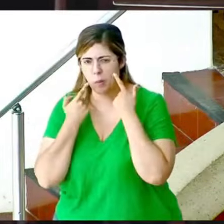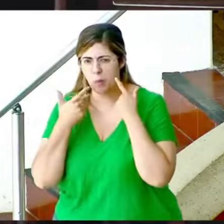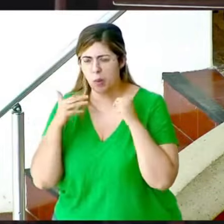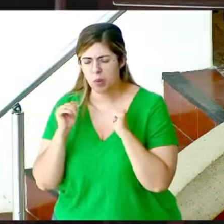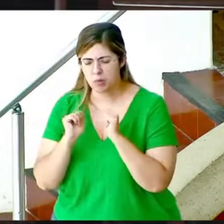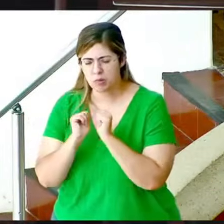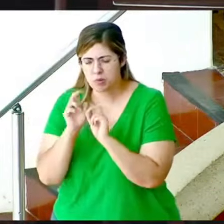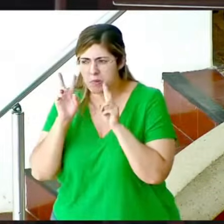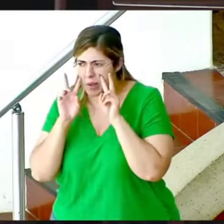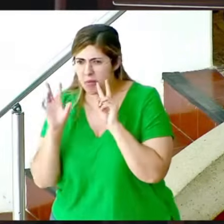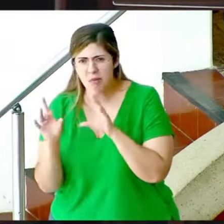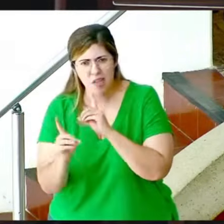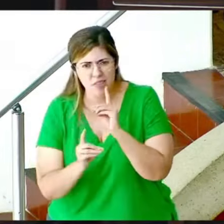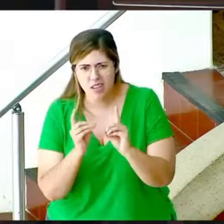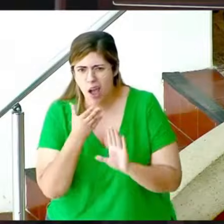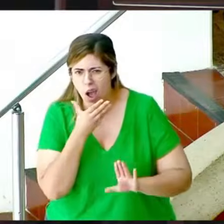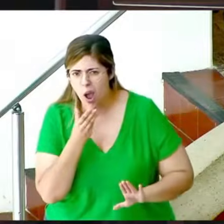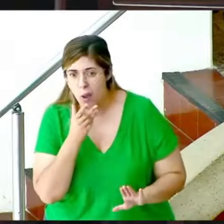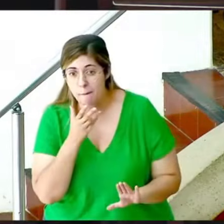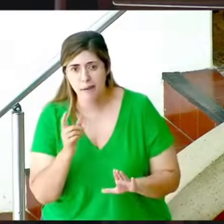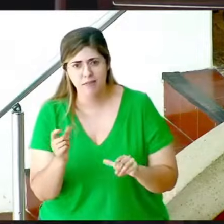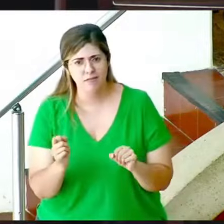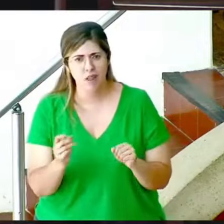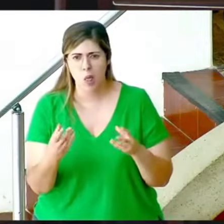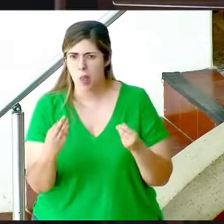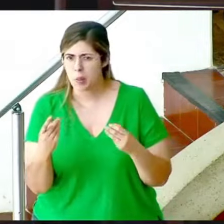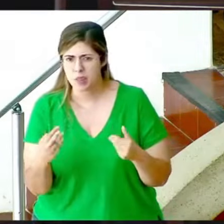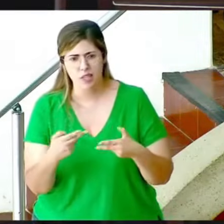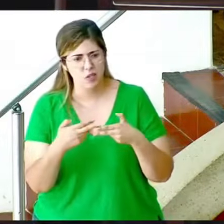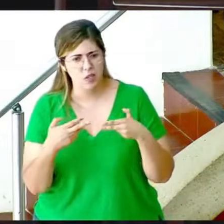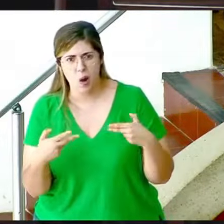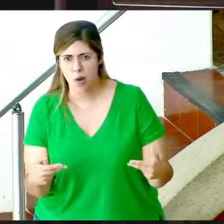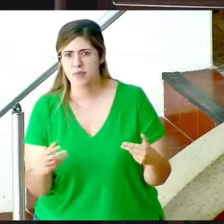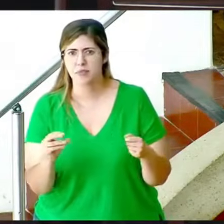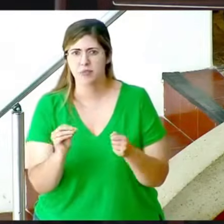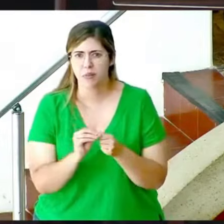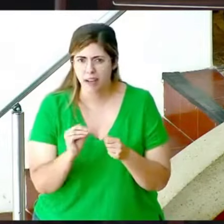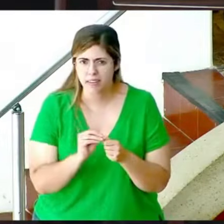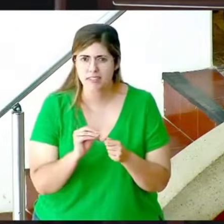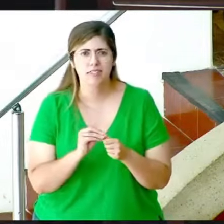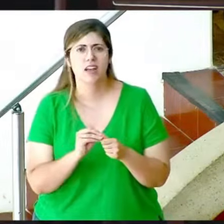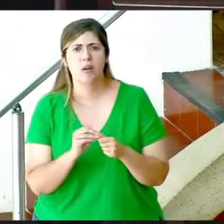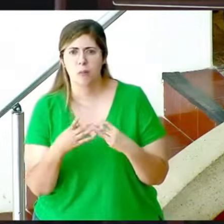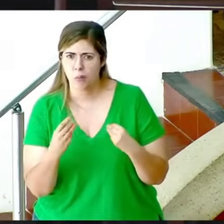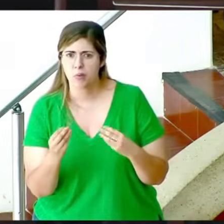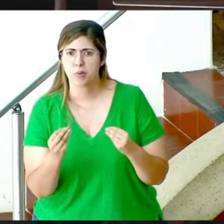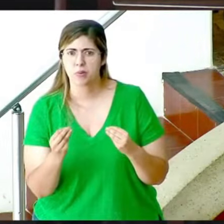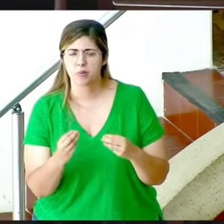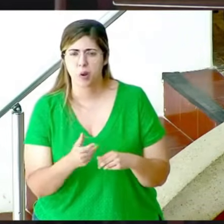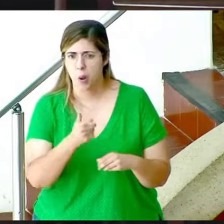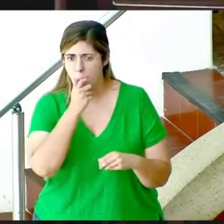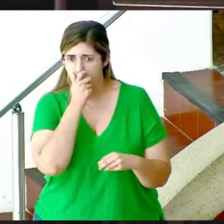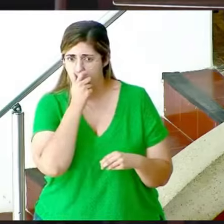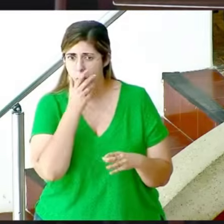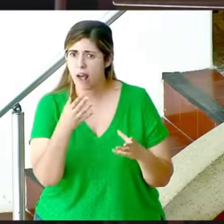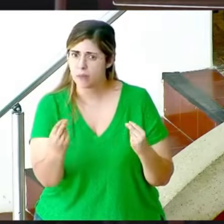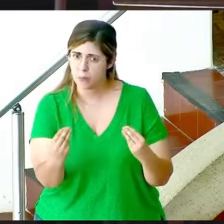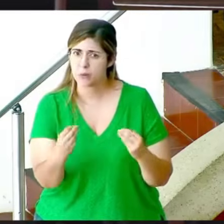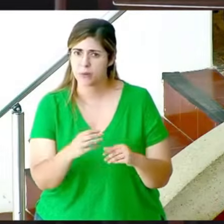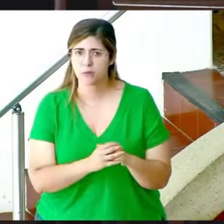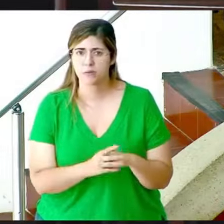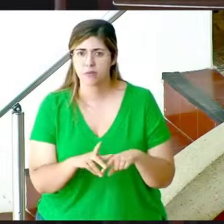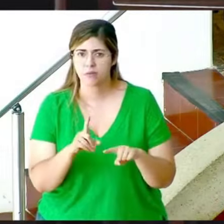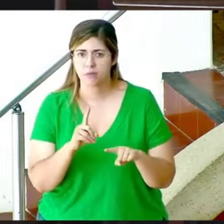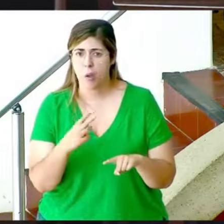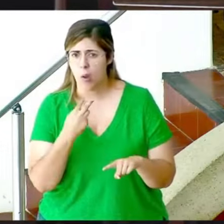ver esses homens que têm tantas coisas, tantas lutas, tantos trabalhos durante a semana. Poderiam dormir, estavam